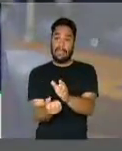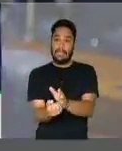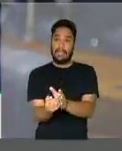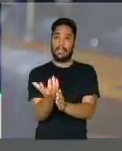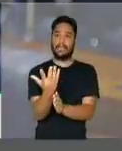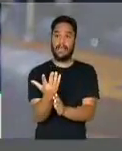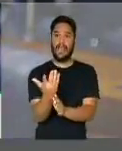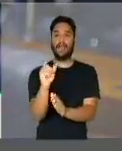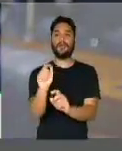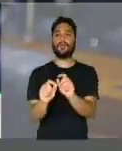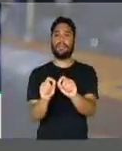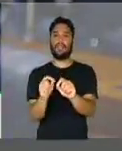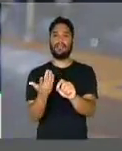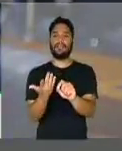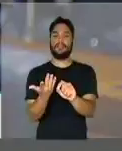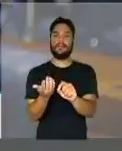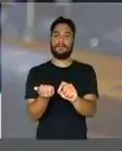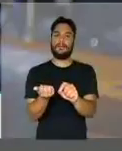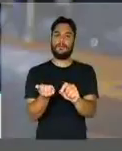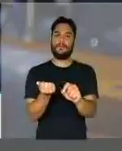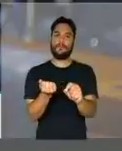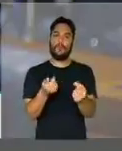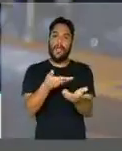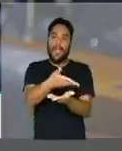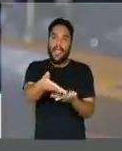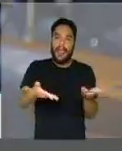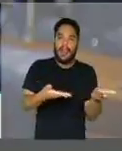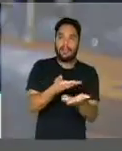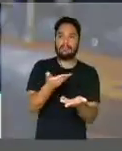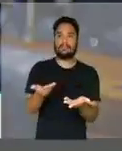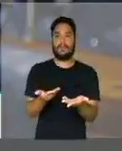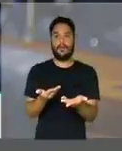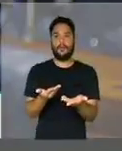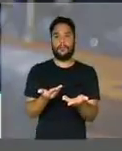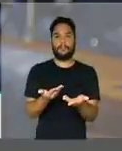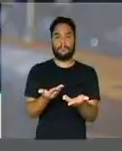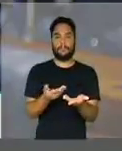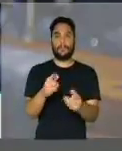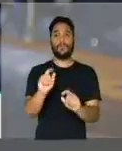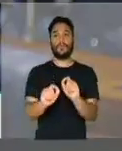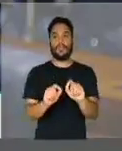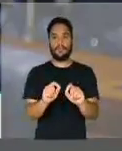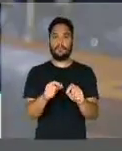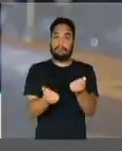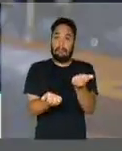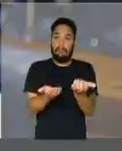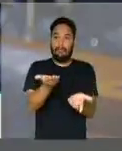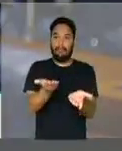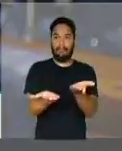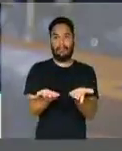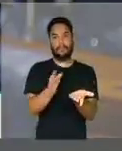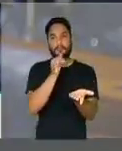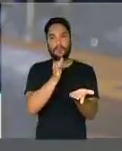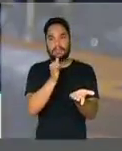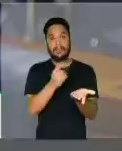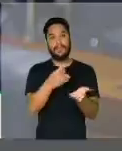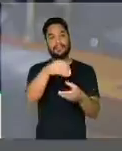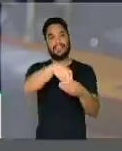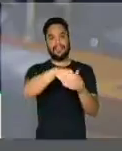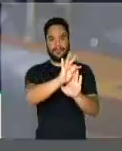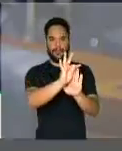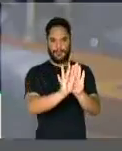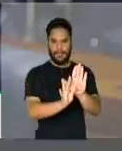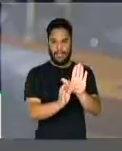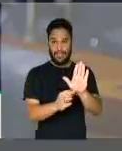estabelecer o equilíbrio para não termos um jugo desigual. É preciso introduzir nesse texto